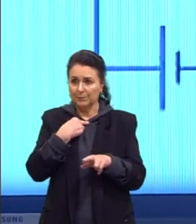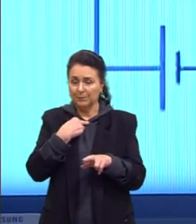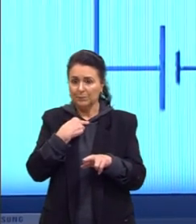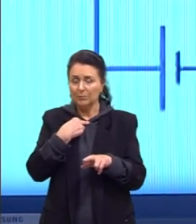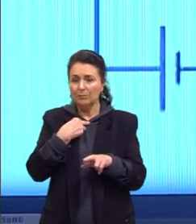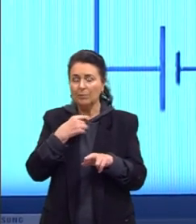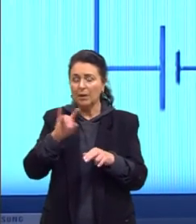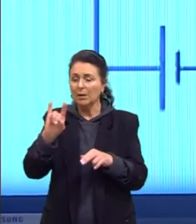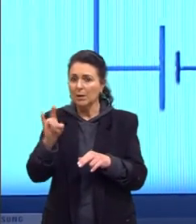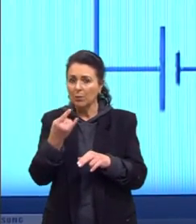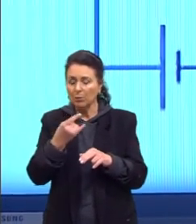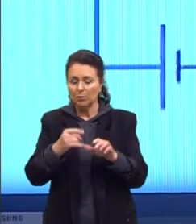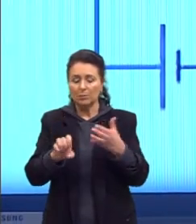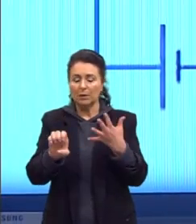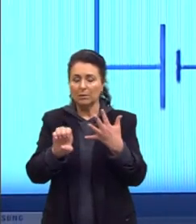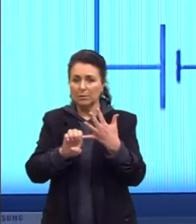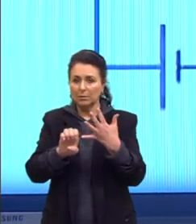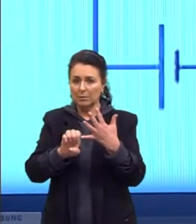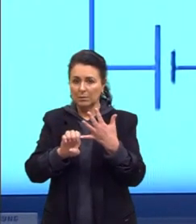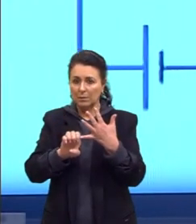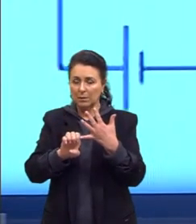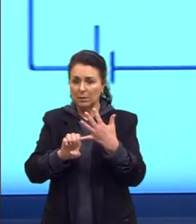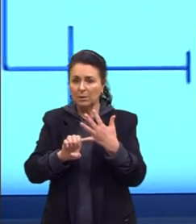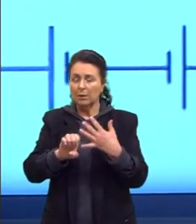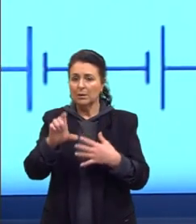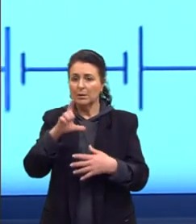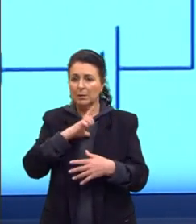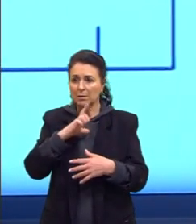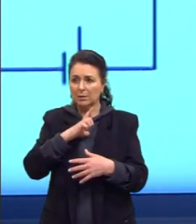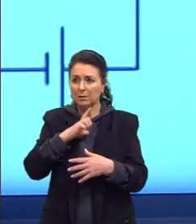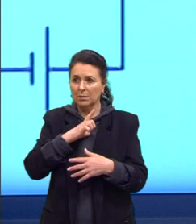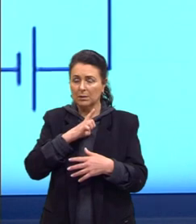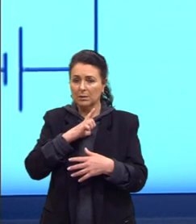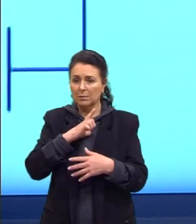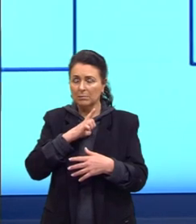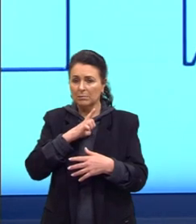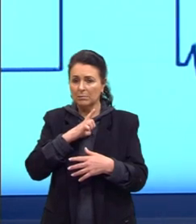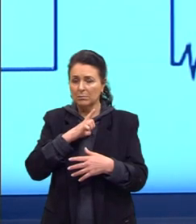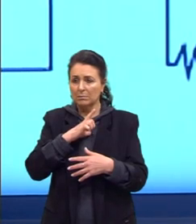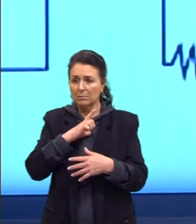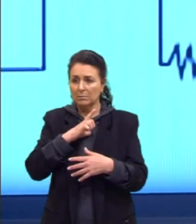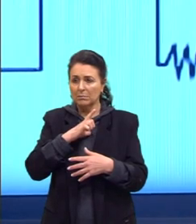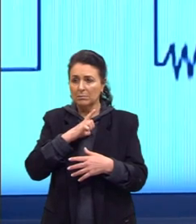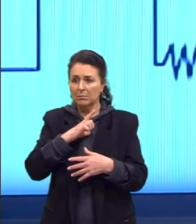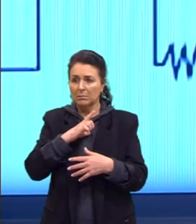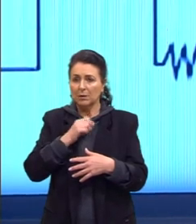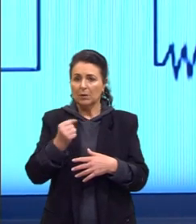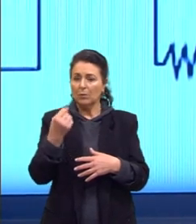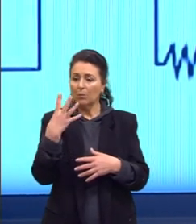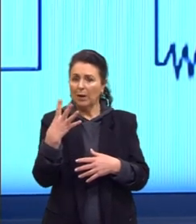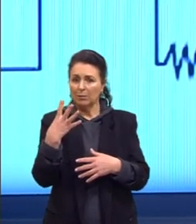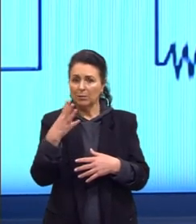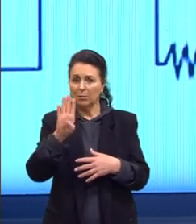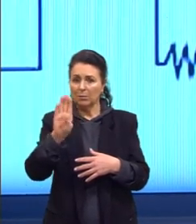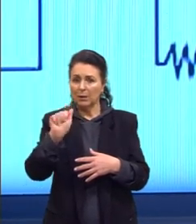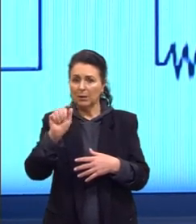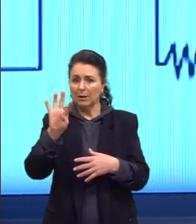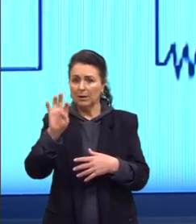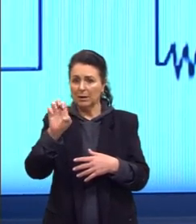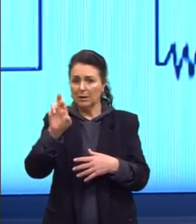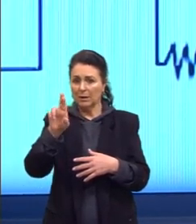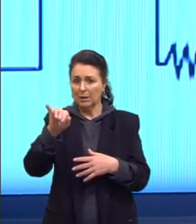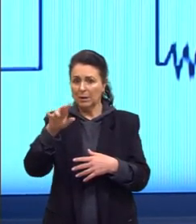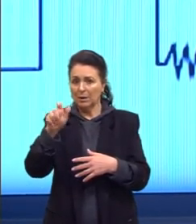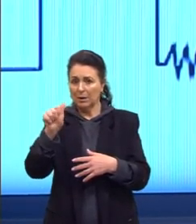minha última letra e a gente tem são quatro bateria as quatro Fontes